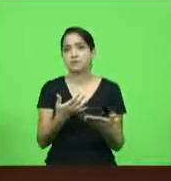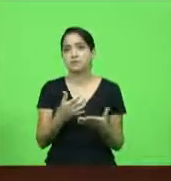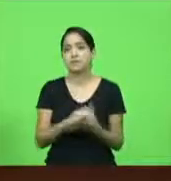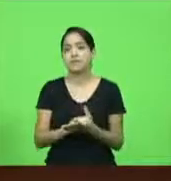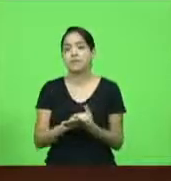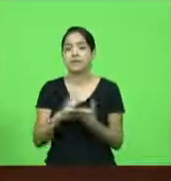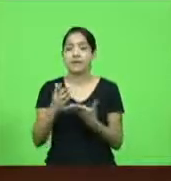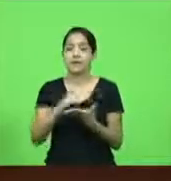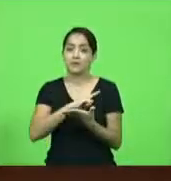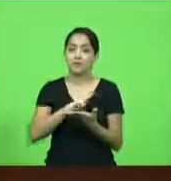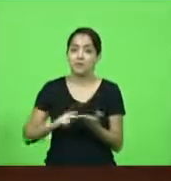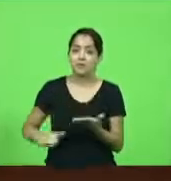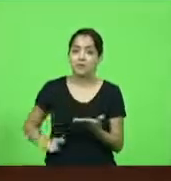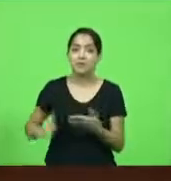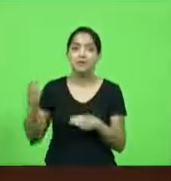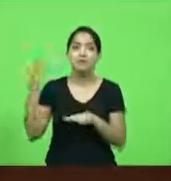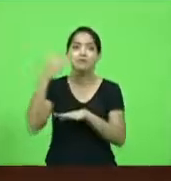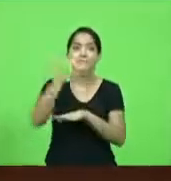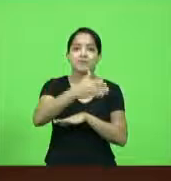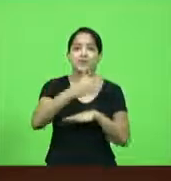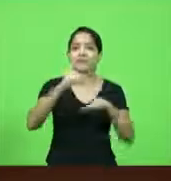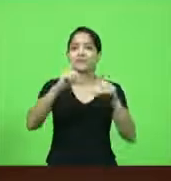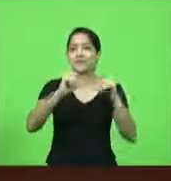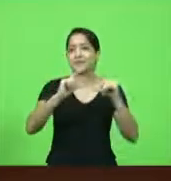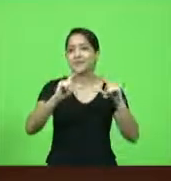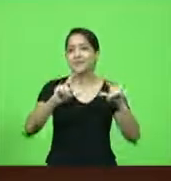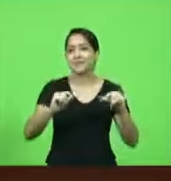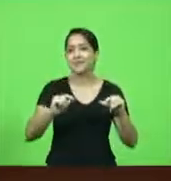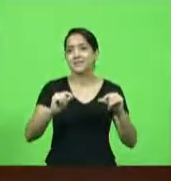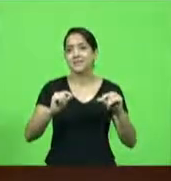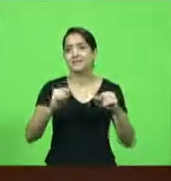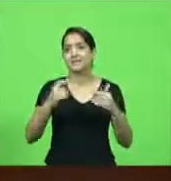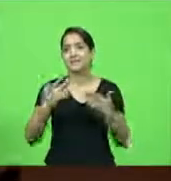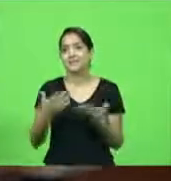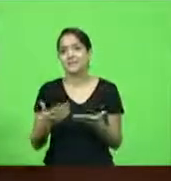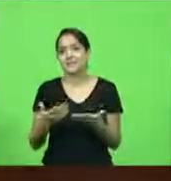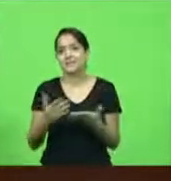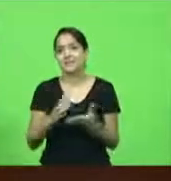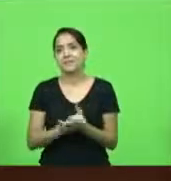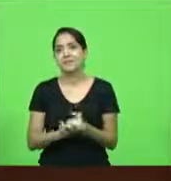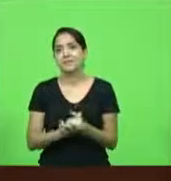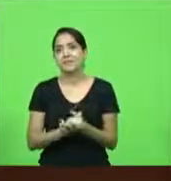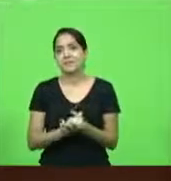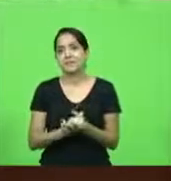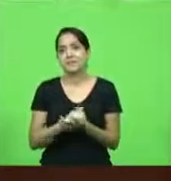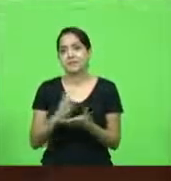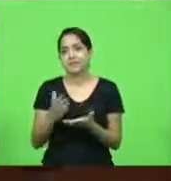em Brasília, em vez de dizer assim, ô governo federal,